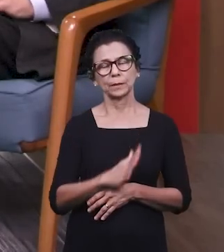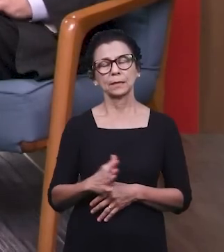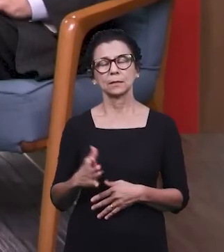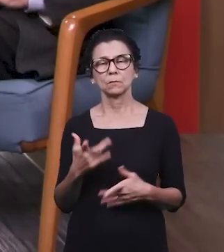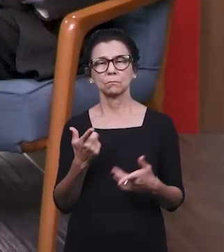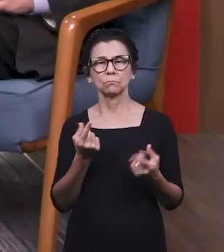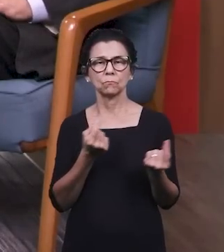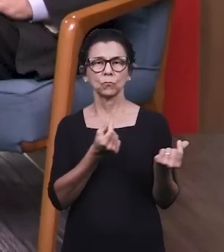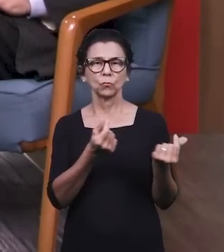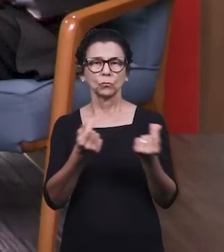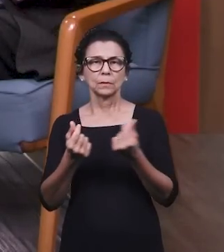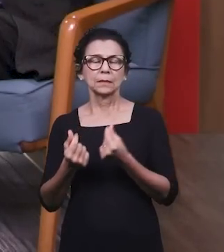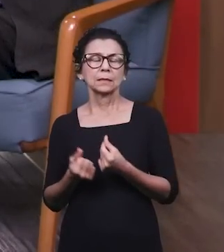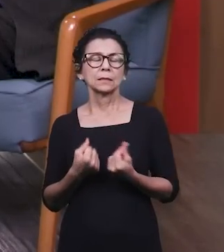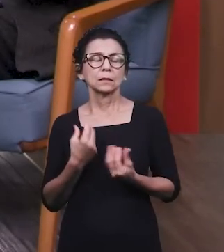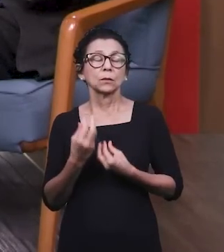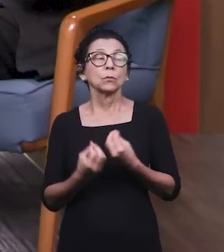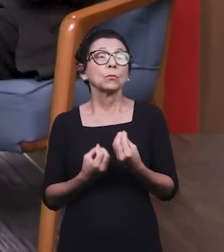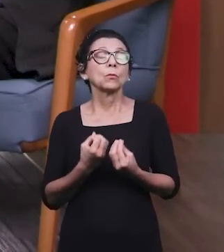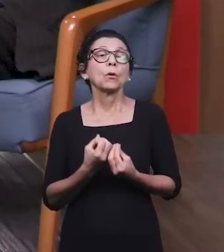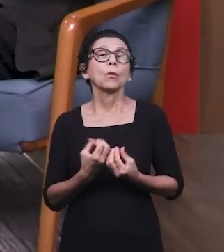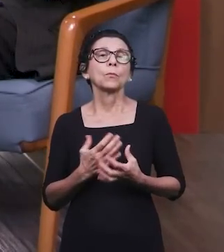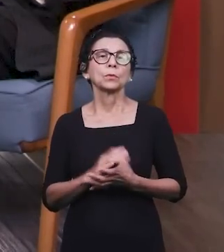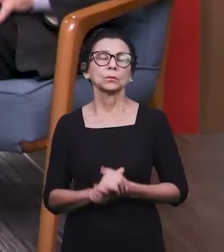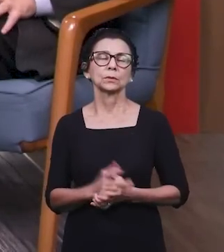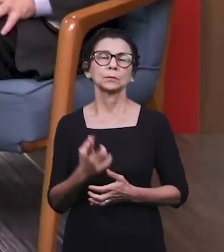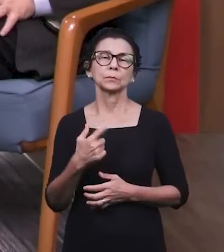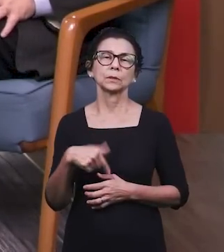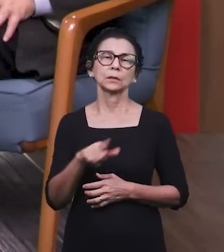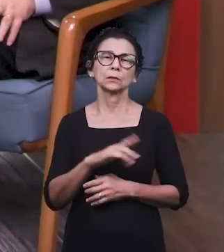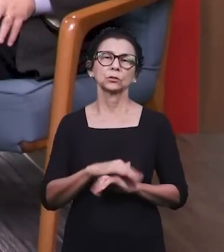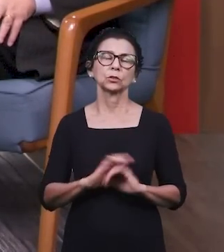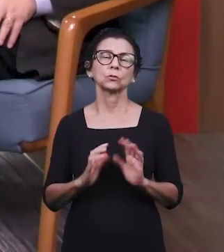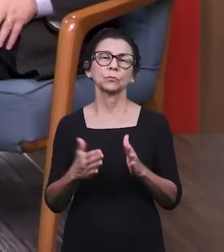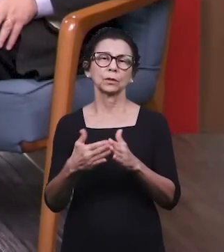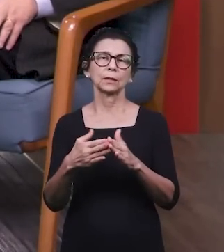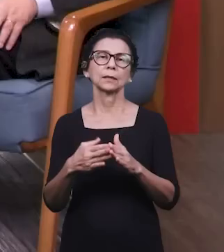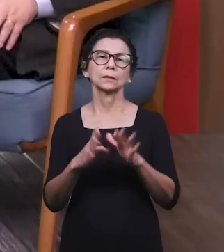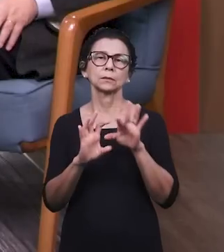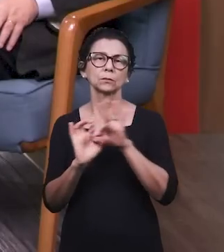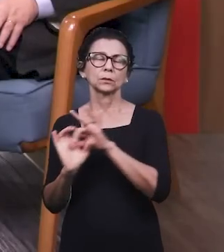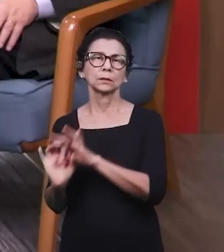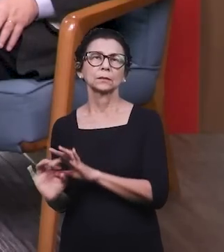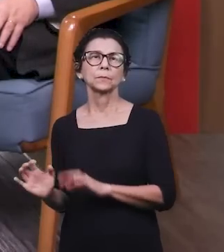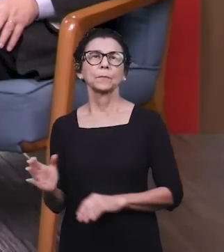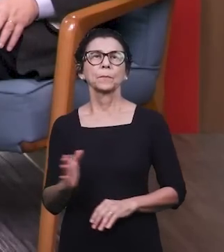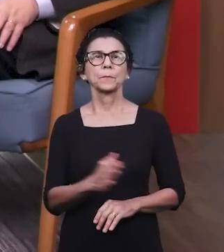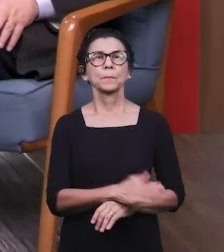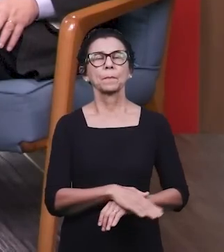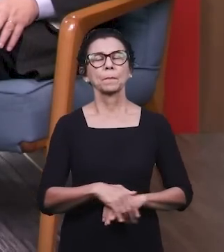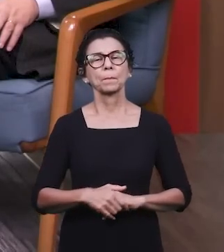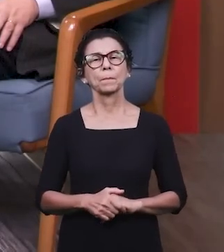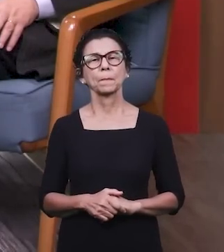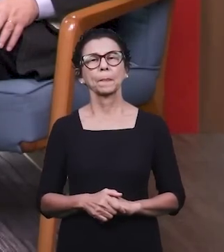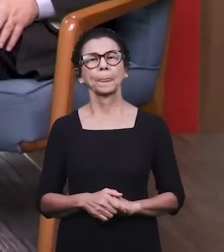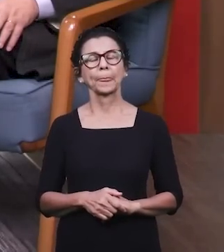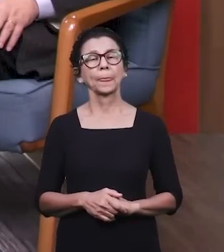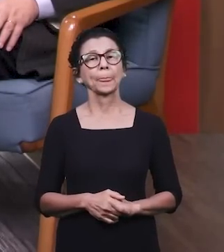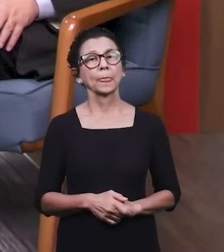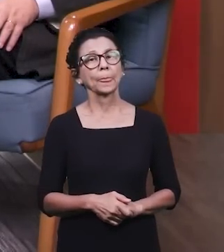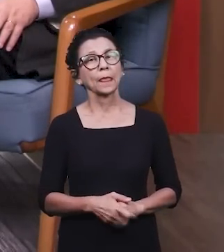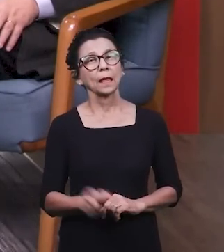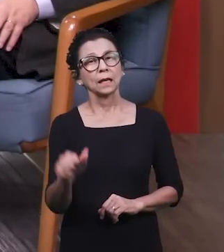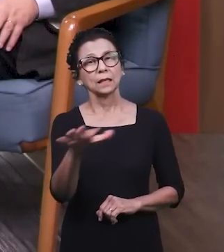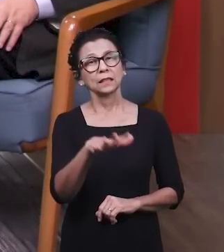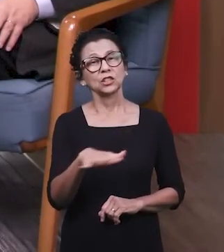alguma coisa que você possa compartilhar para a gente se posicionar dentro desse contexto que vivemos hoje. Perfeitamente. Hoje nós temos uma situação financeira